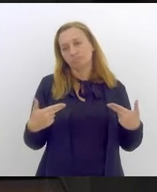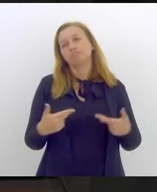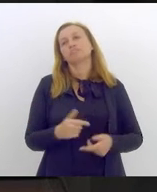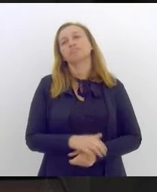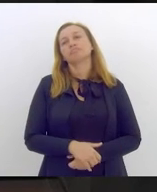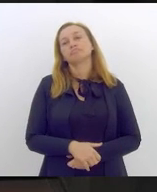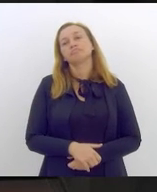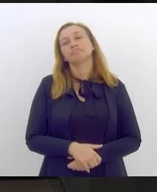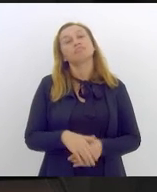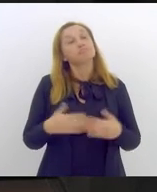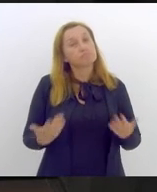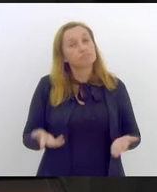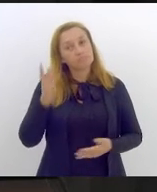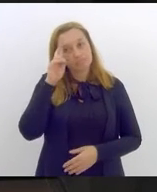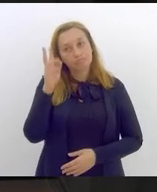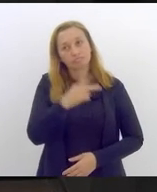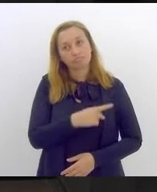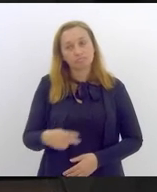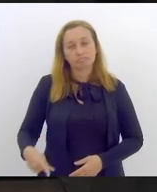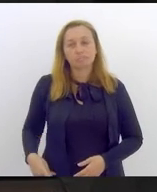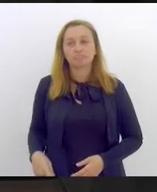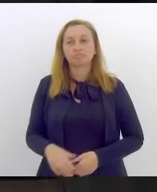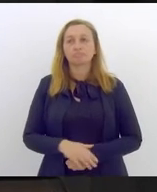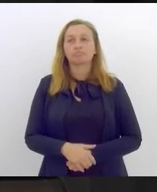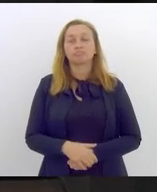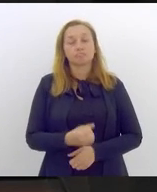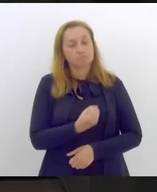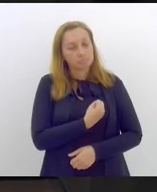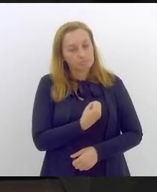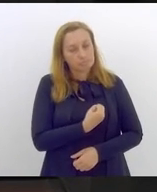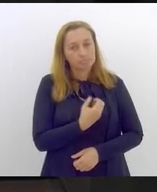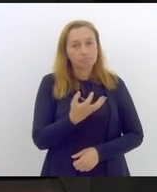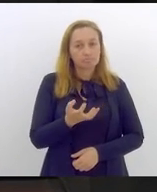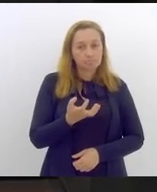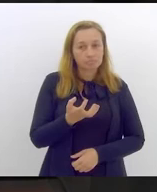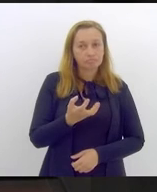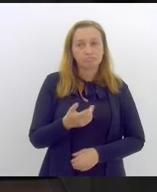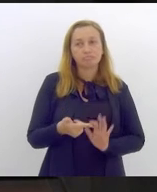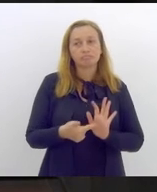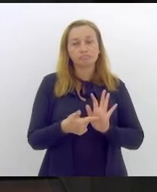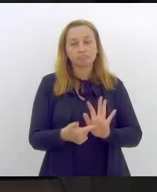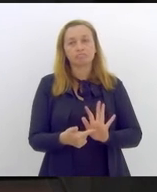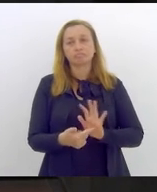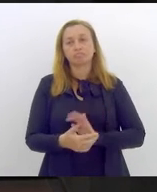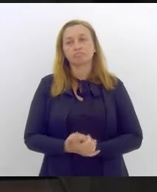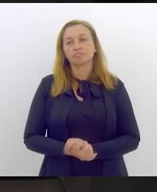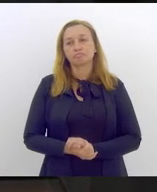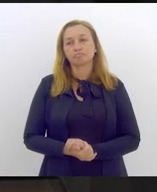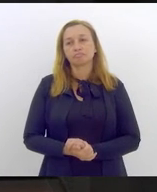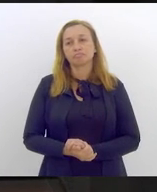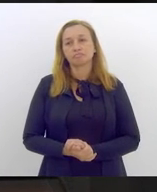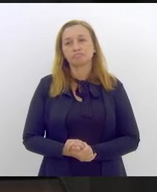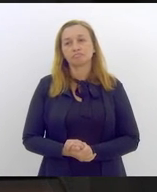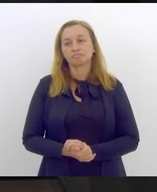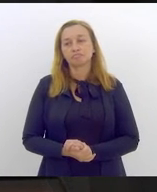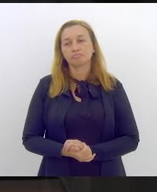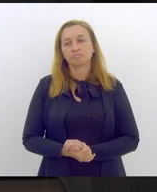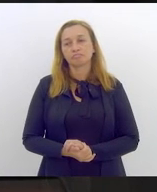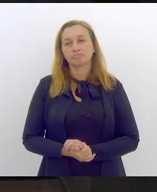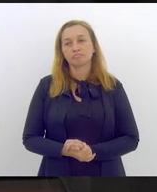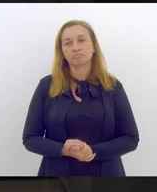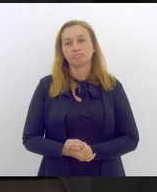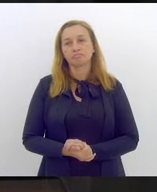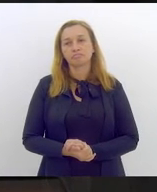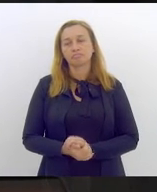então senhora Presidente é esses números que eu queria mostrar e desmistificá-los